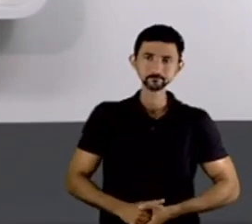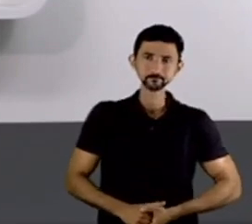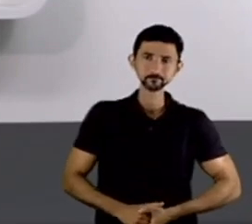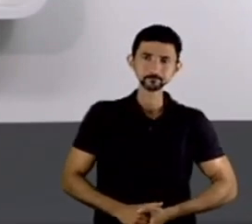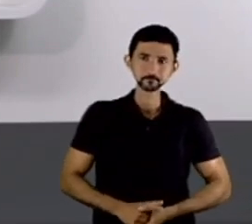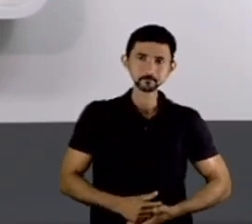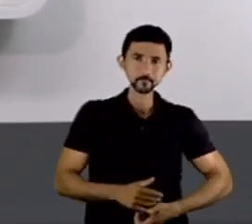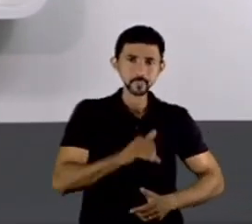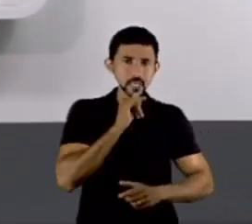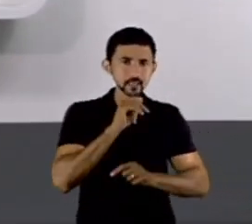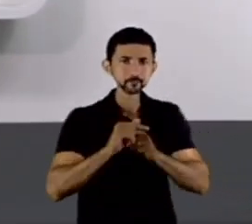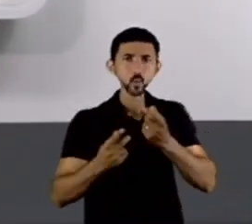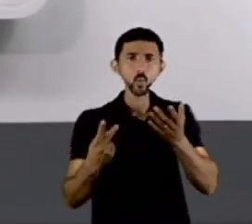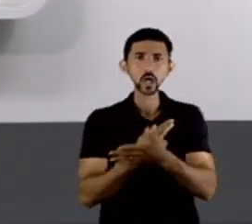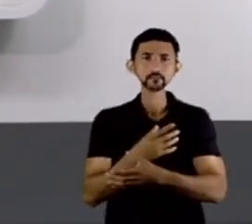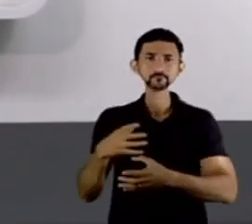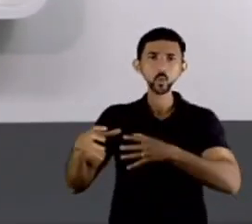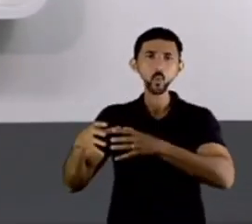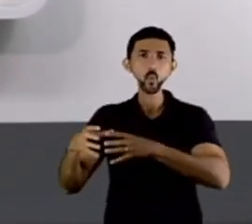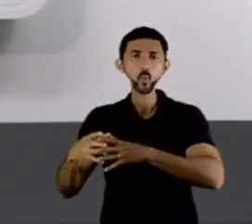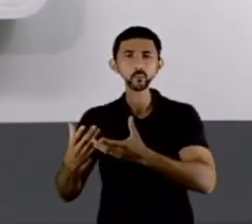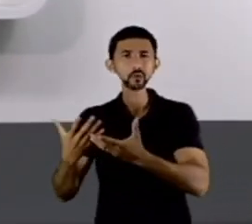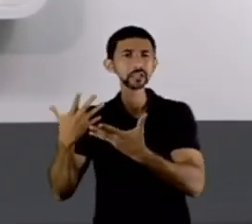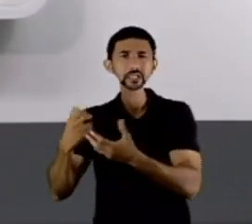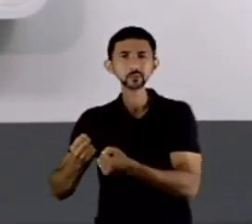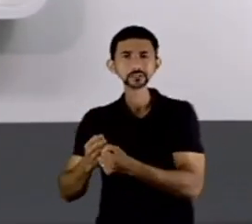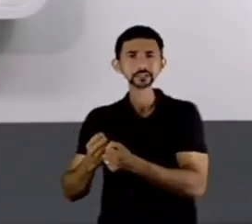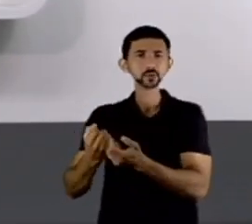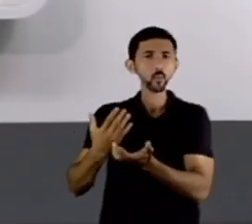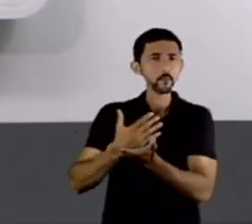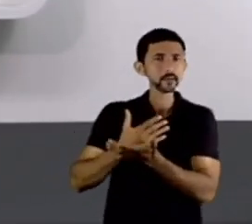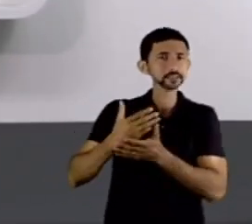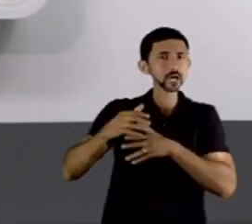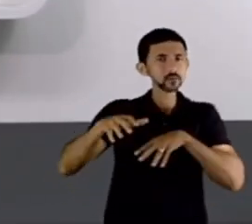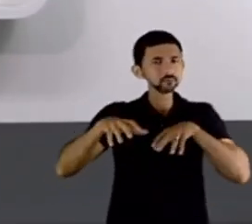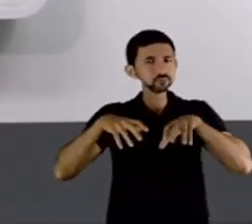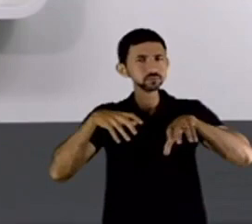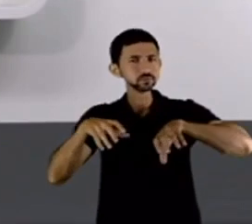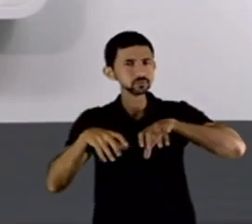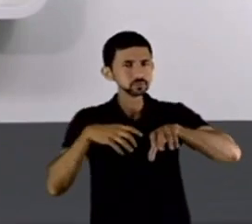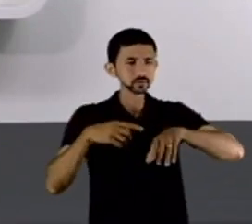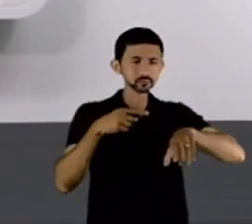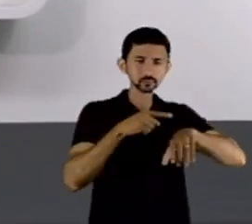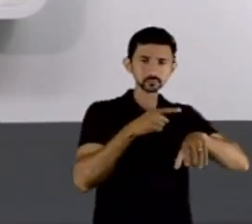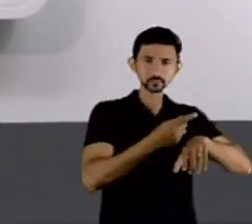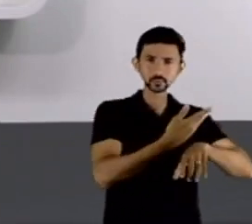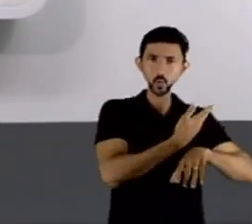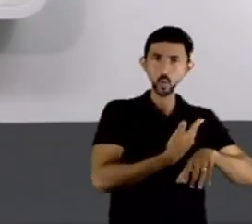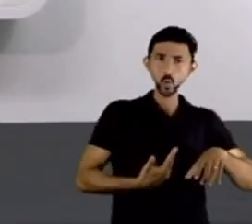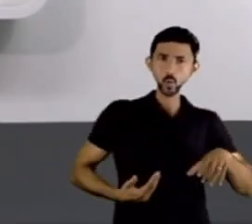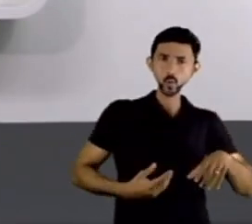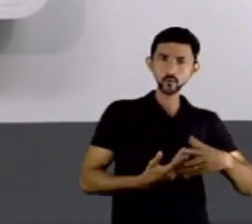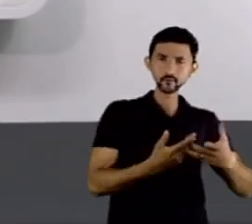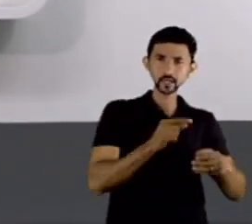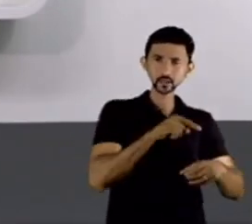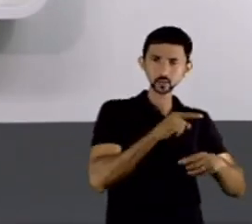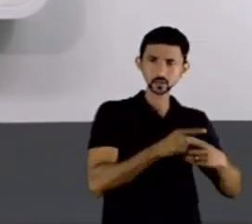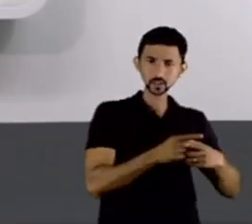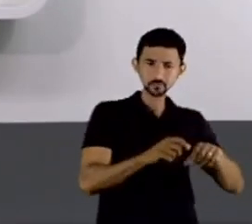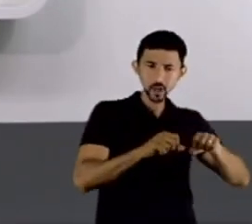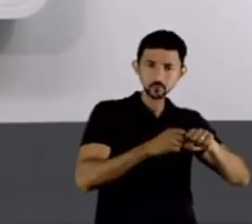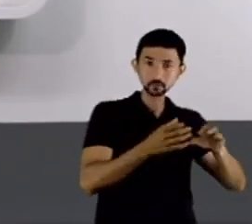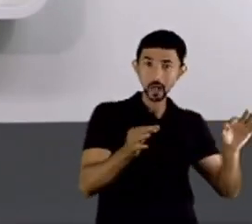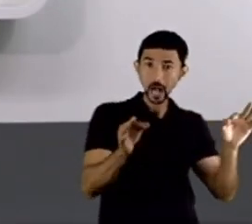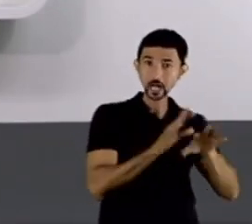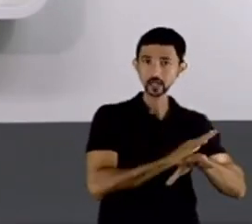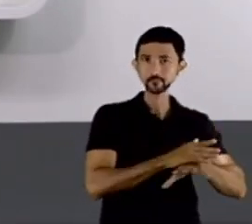Não se contentando, eles começaram a se movimentar para derrubar o governo de quem